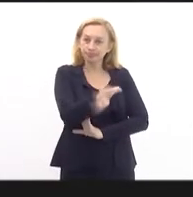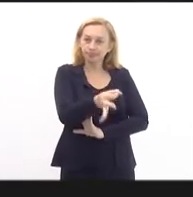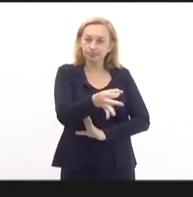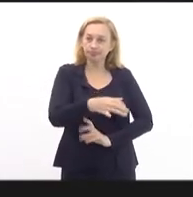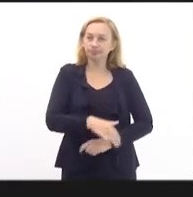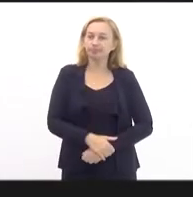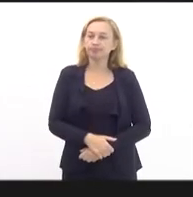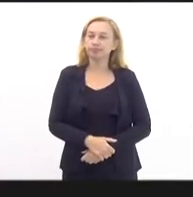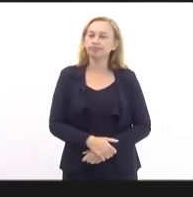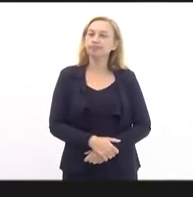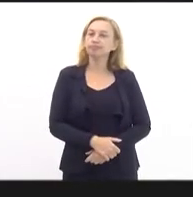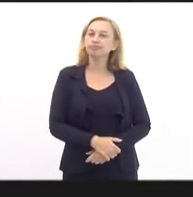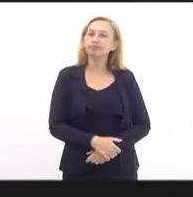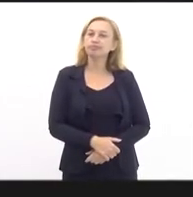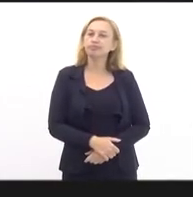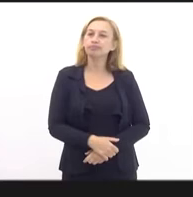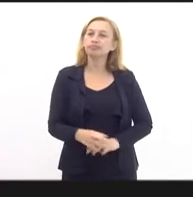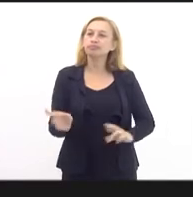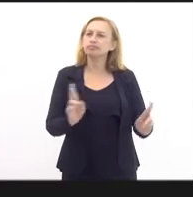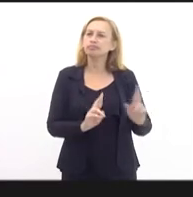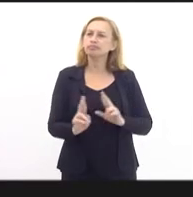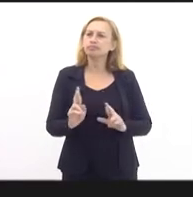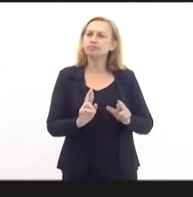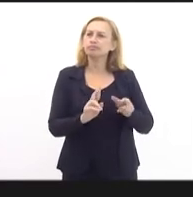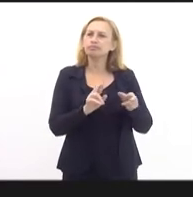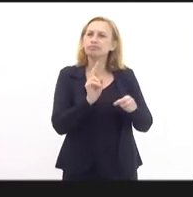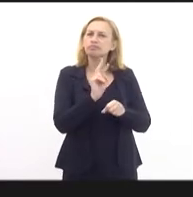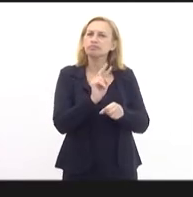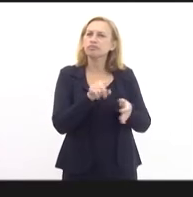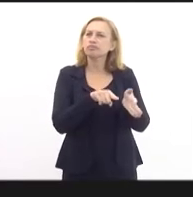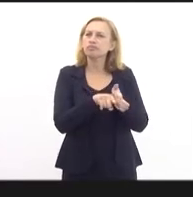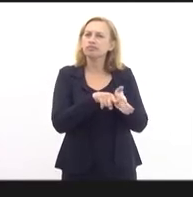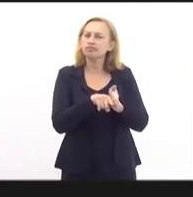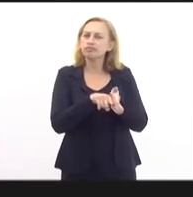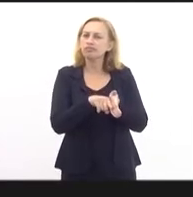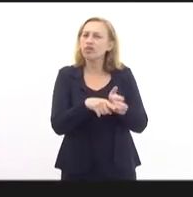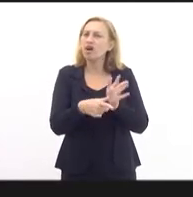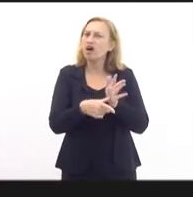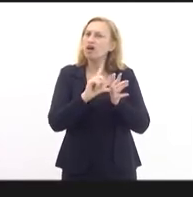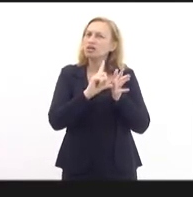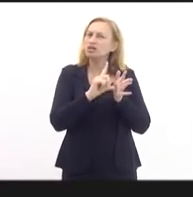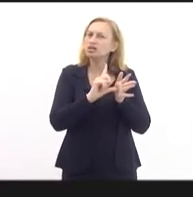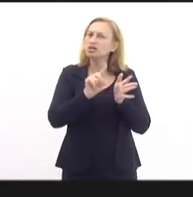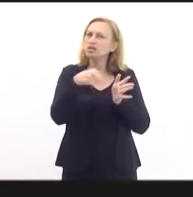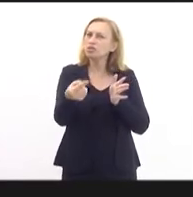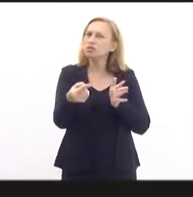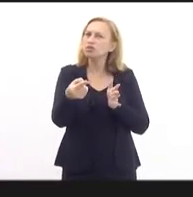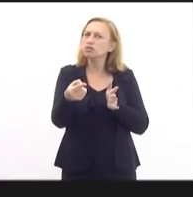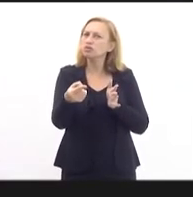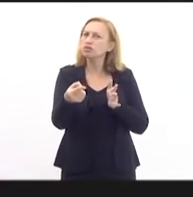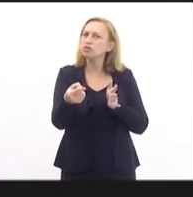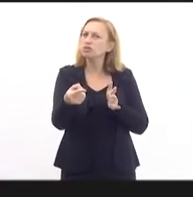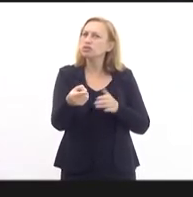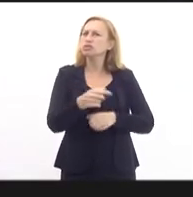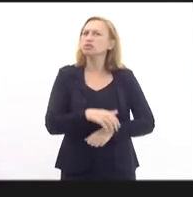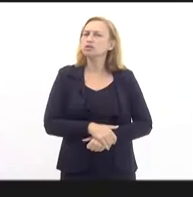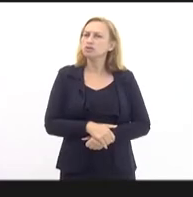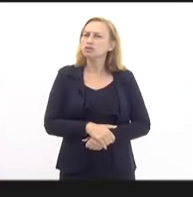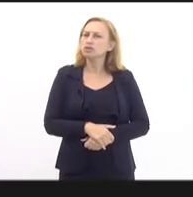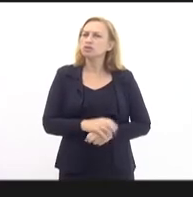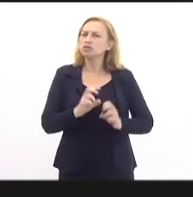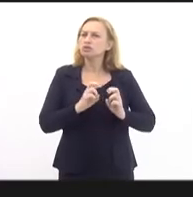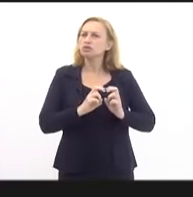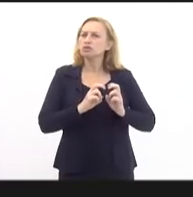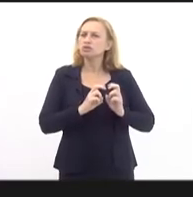justamente em relação a essa fiscalização, antes e depois, a fiscalização que a